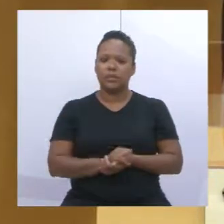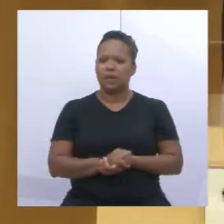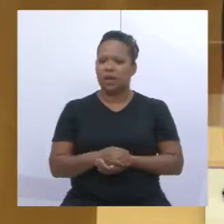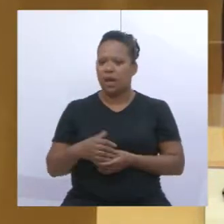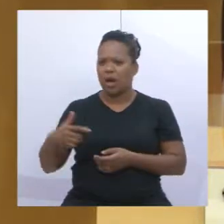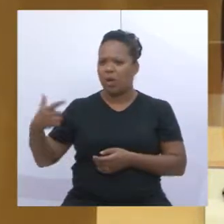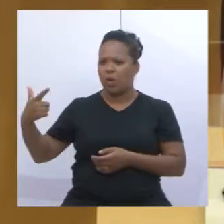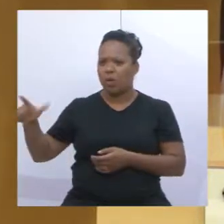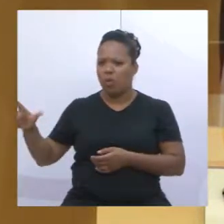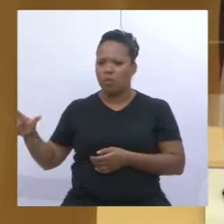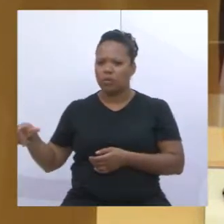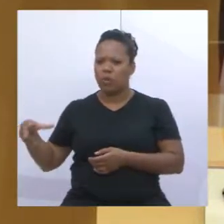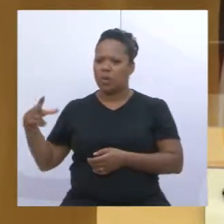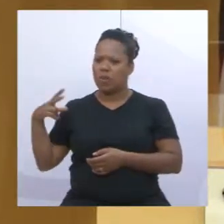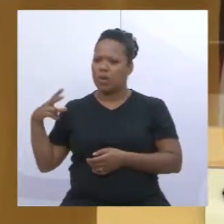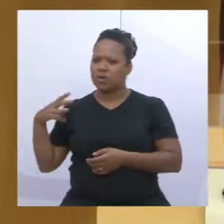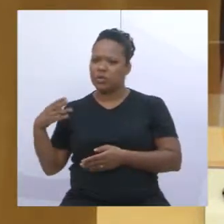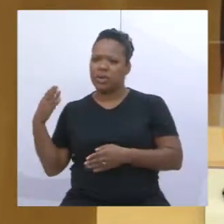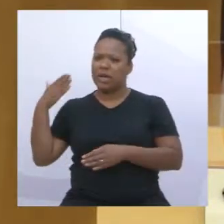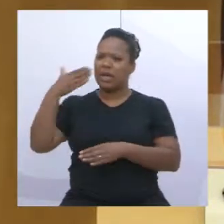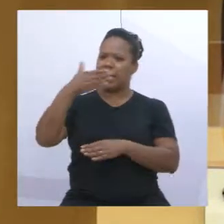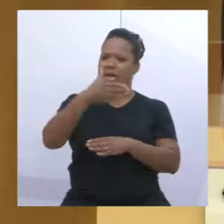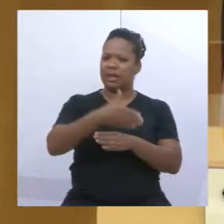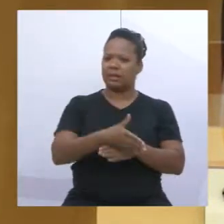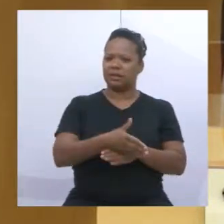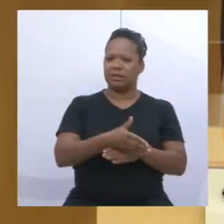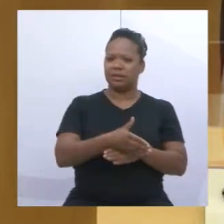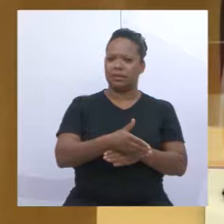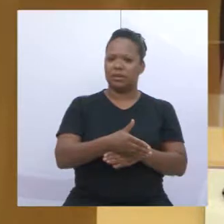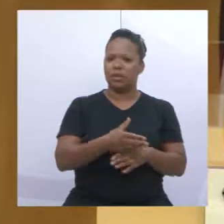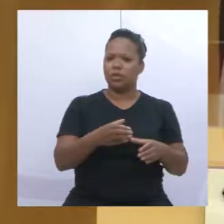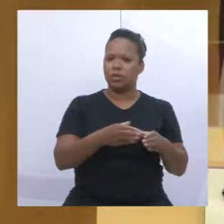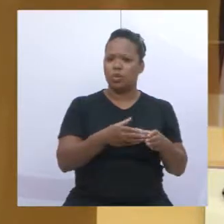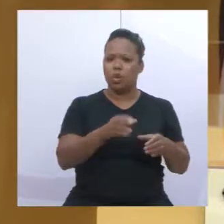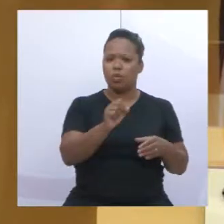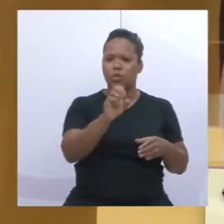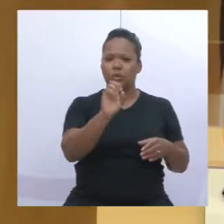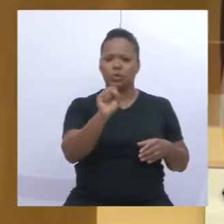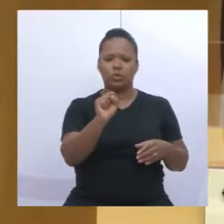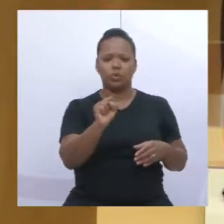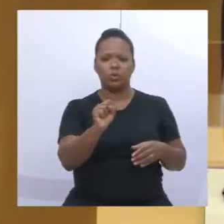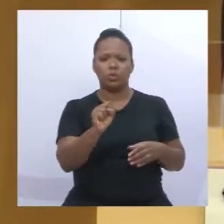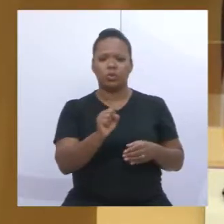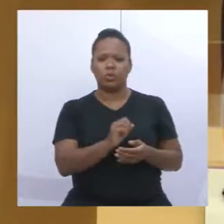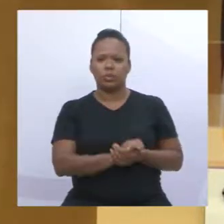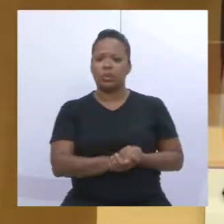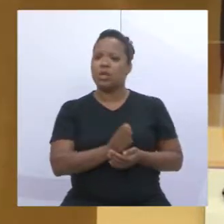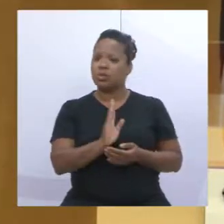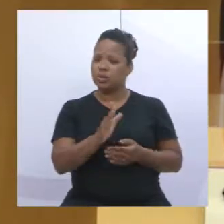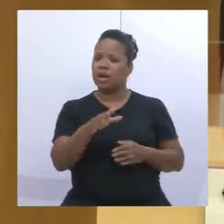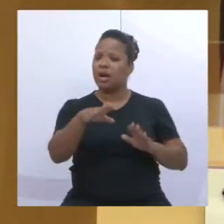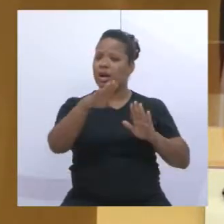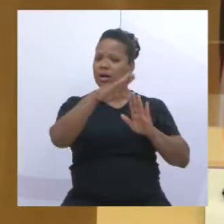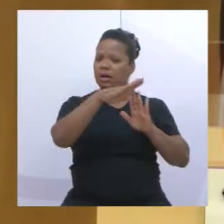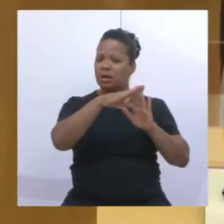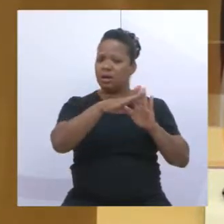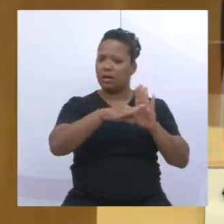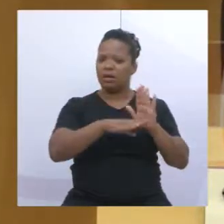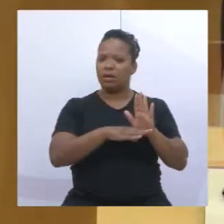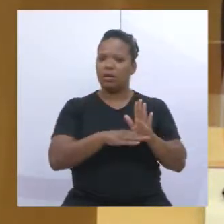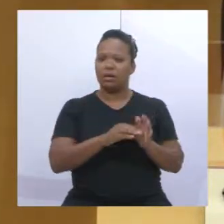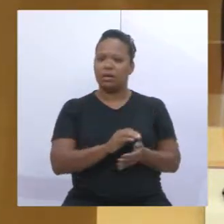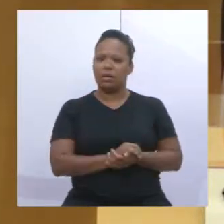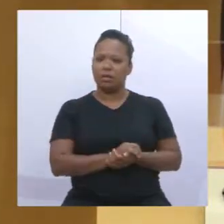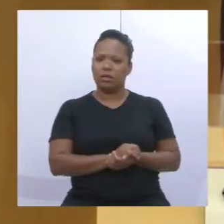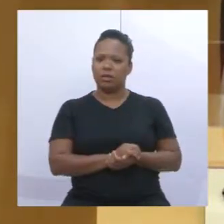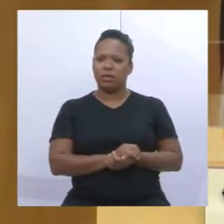medicamentos da Rename significa desestruturar todo um sistema que tomam por base os pacientes